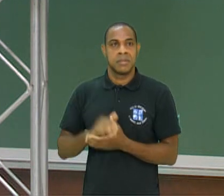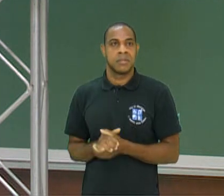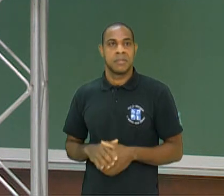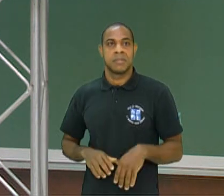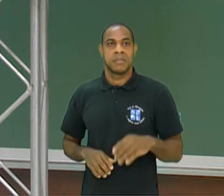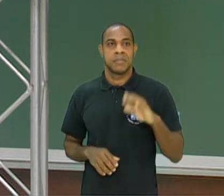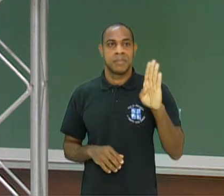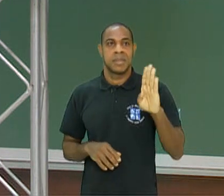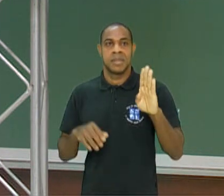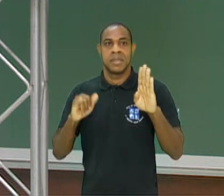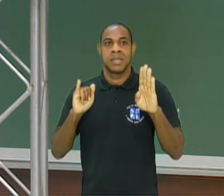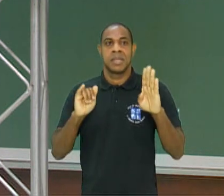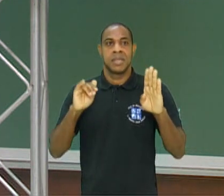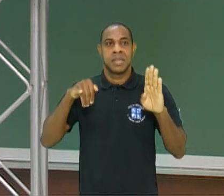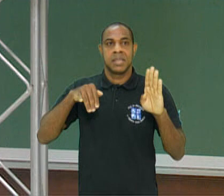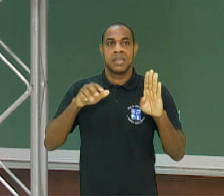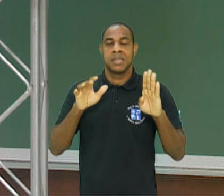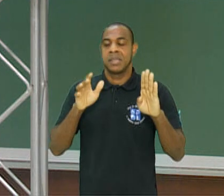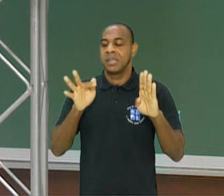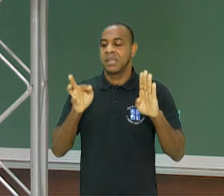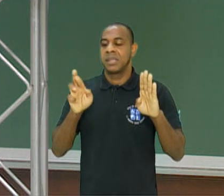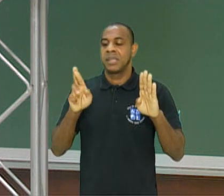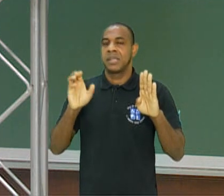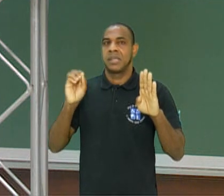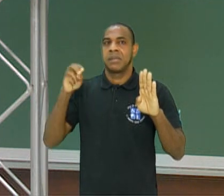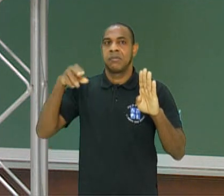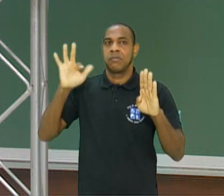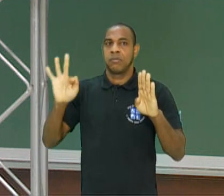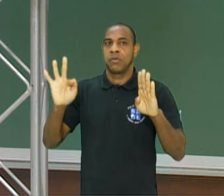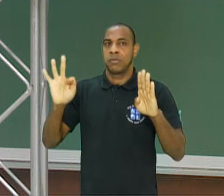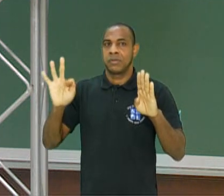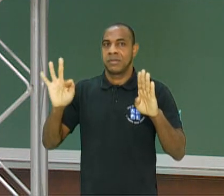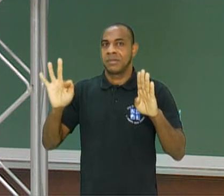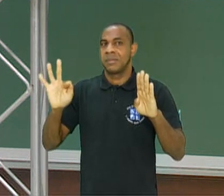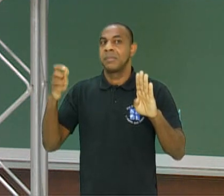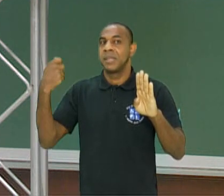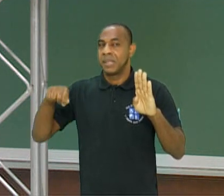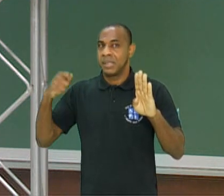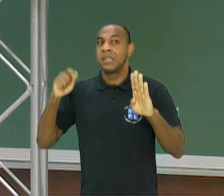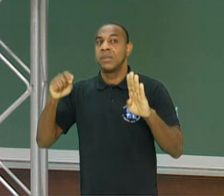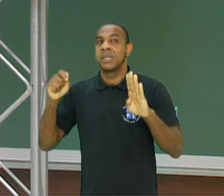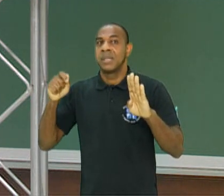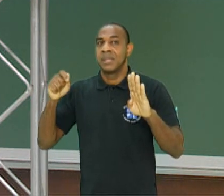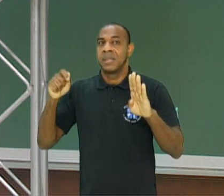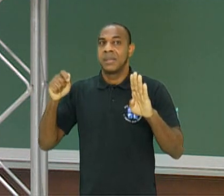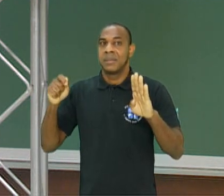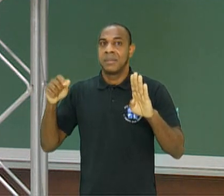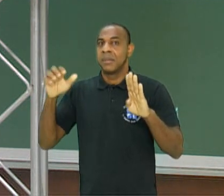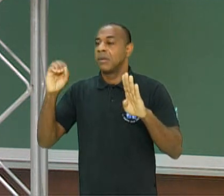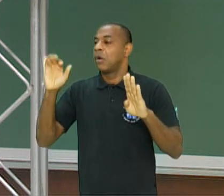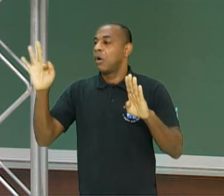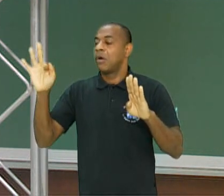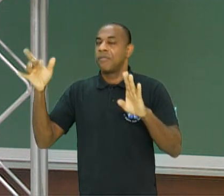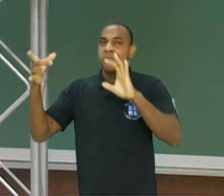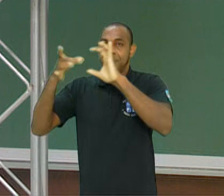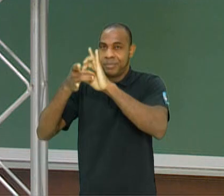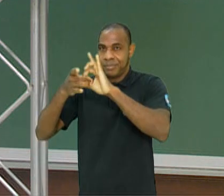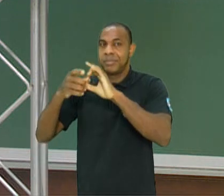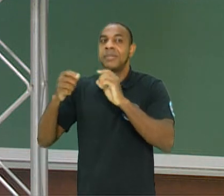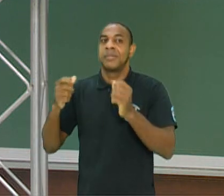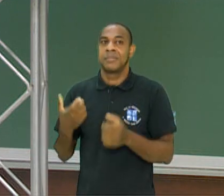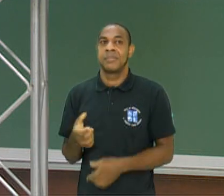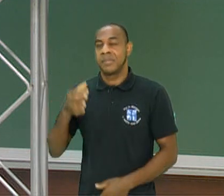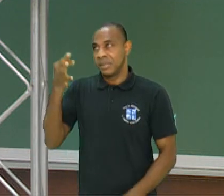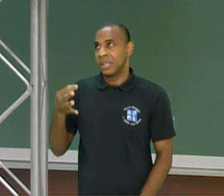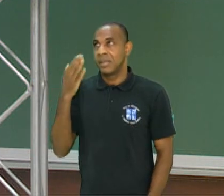front, sim, você precisaria dessa preposição. Portanto, a resposta certa seria a letra B,